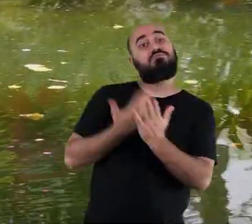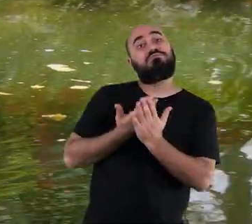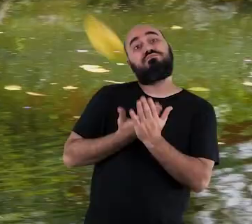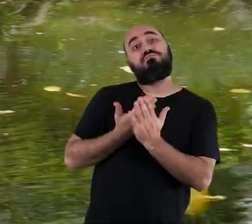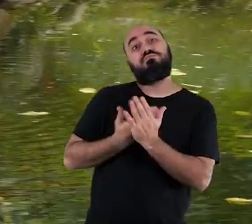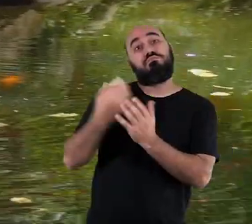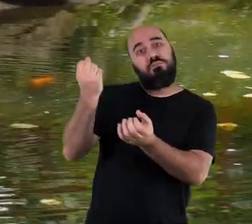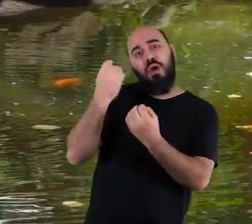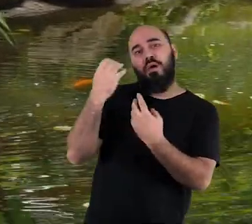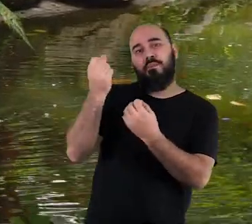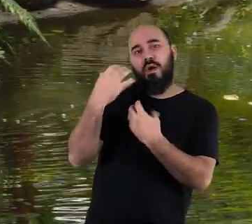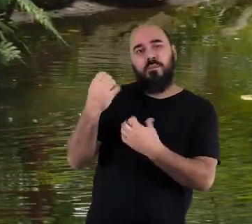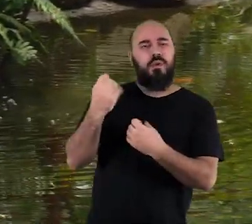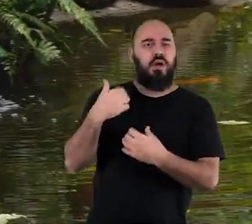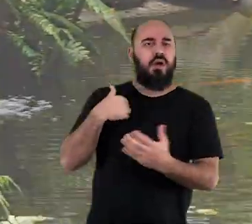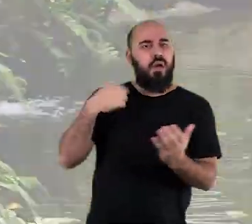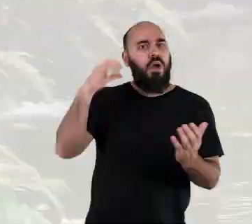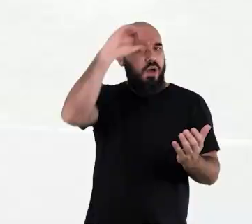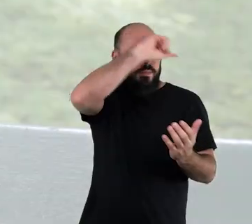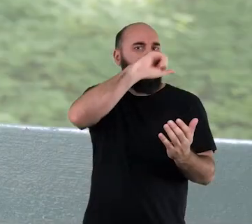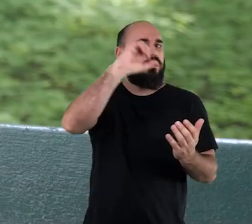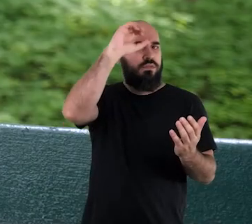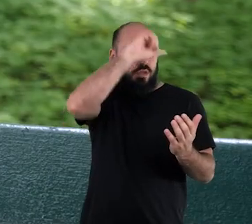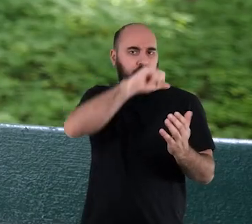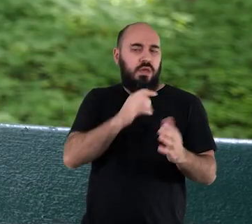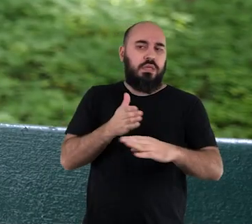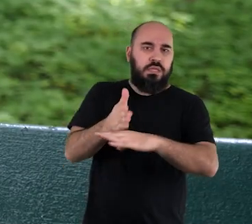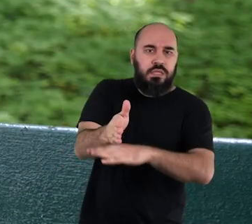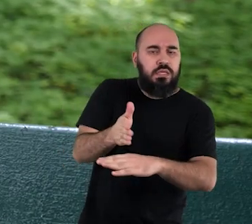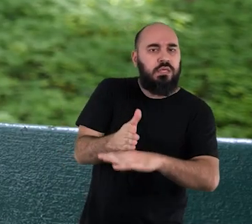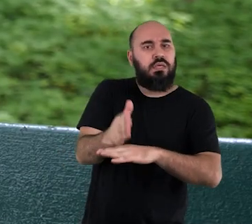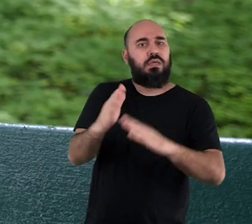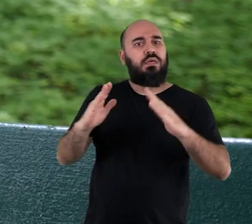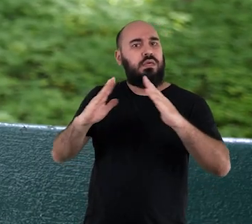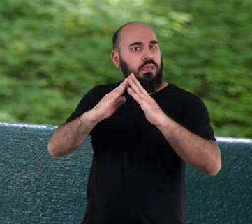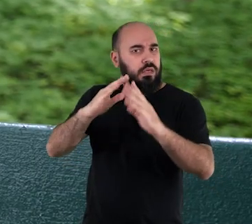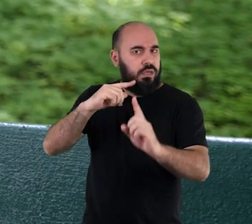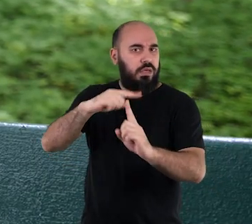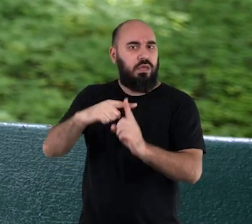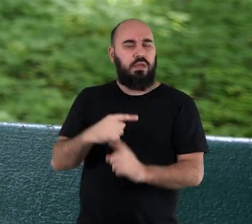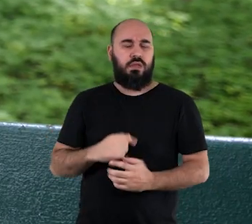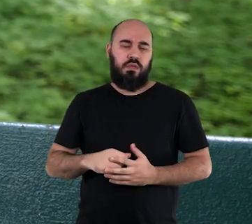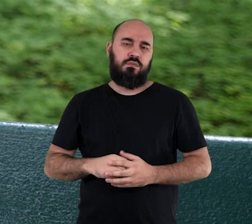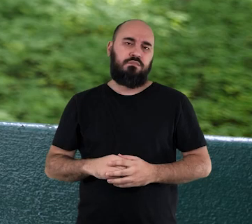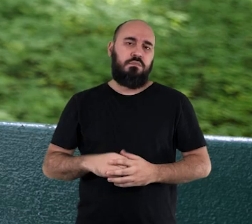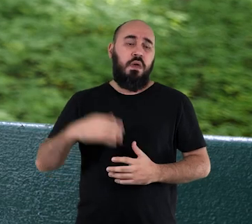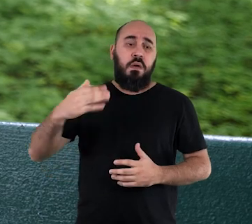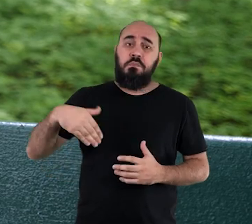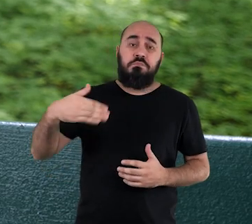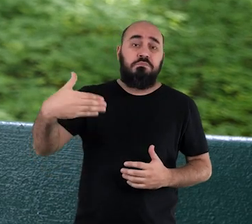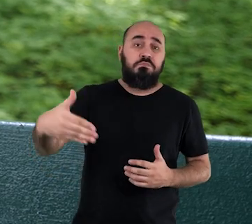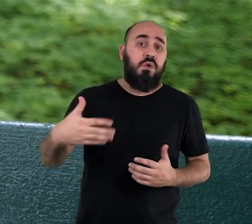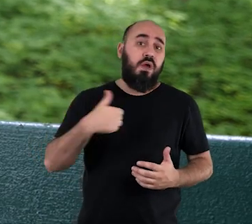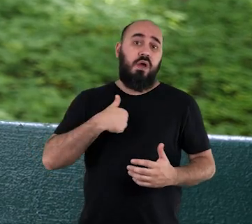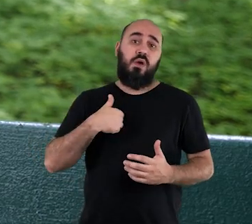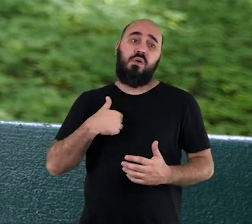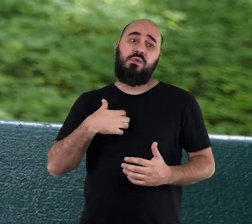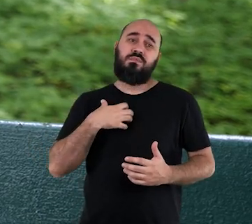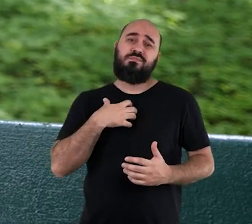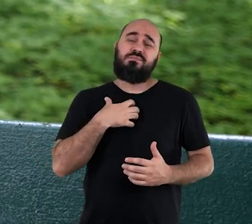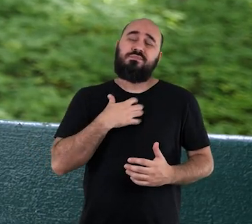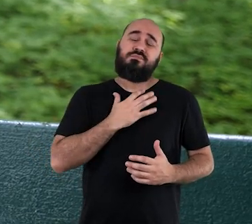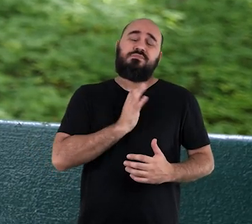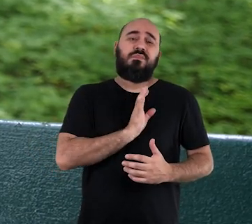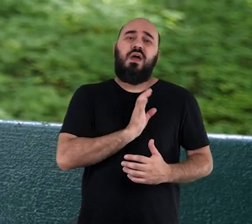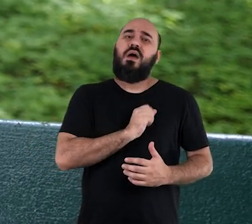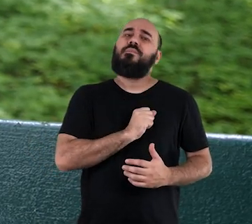bíblicos. Comecei a estudar com ele, comecei a frequentar a igreja. A partir daí, eu comecei a sentir um